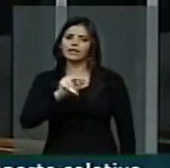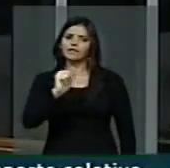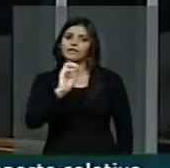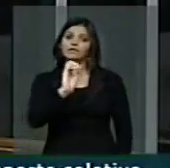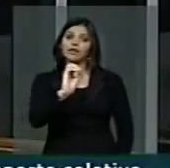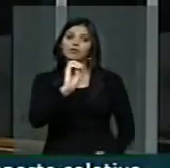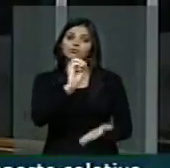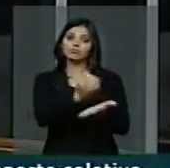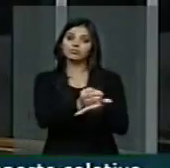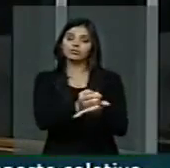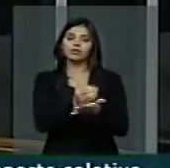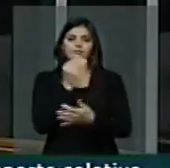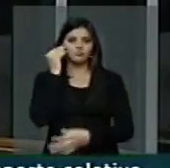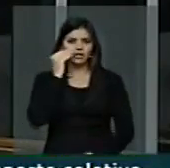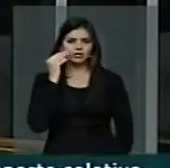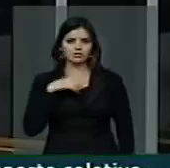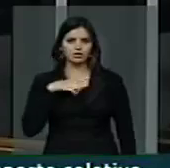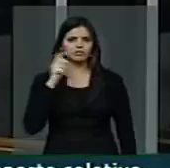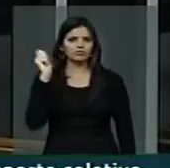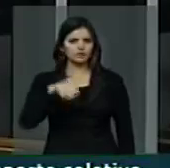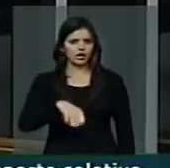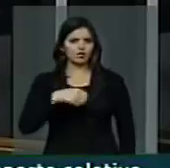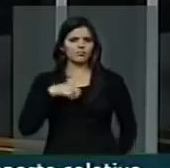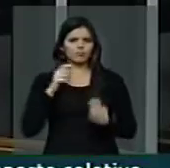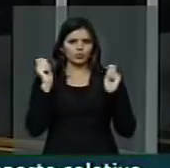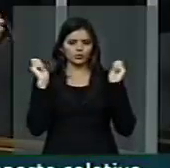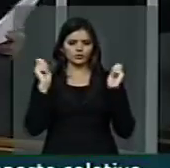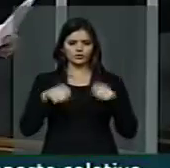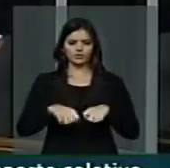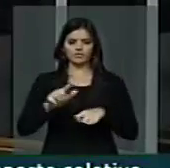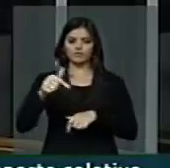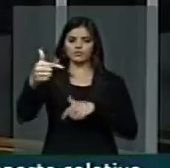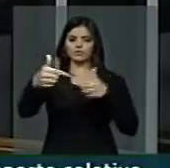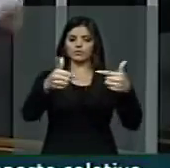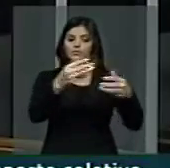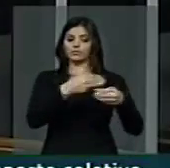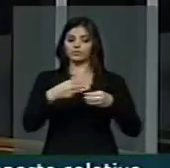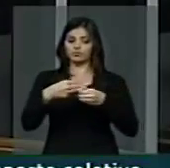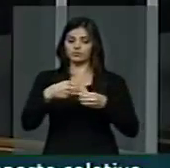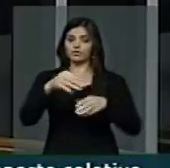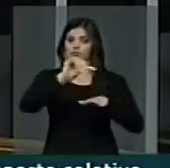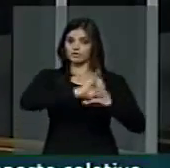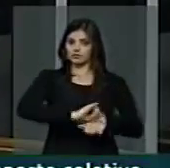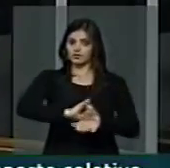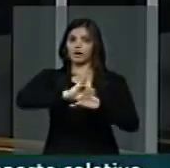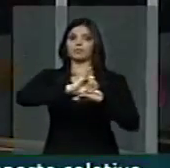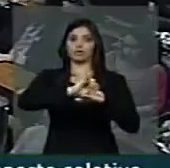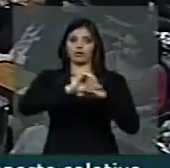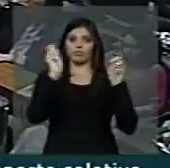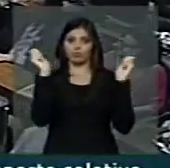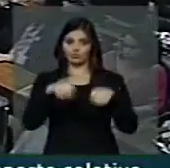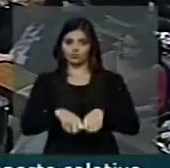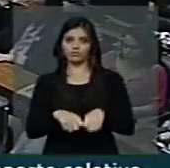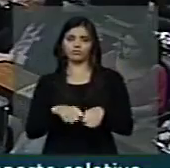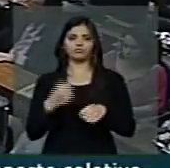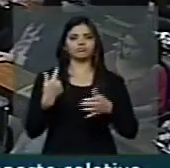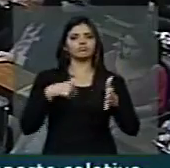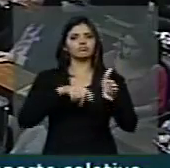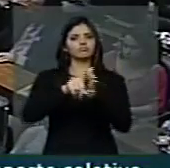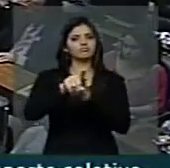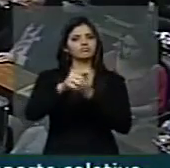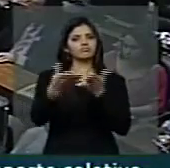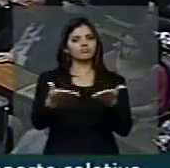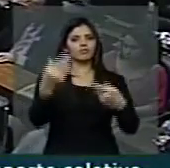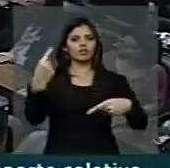há razões para que isso dê certo. Será que isso é possível em outros municípios, nas grandes metrópoles? É a pergunta que está aí